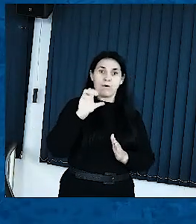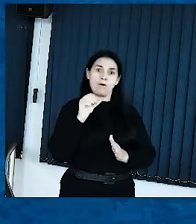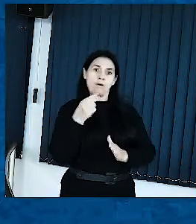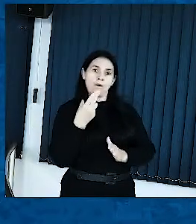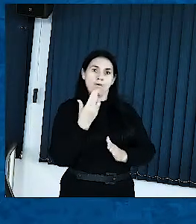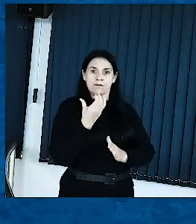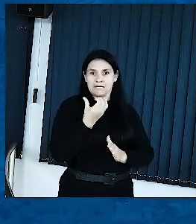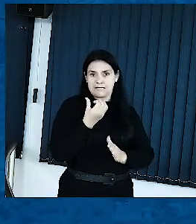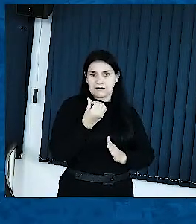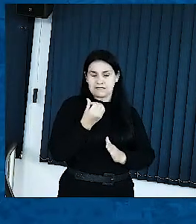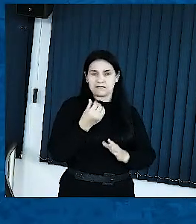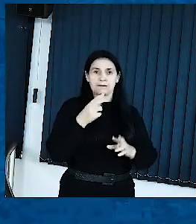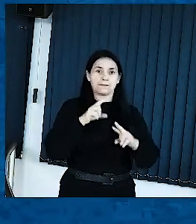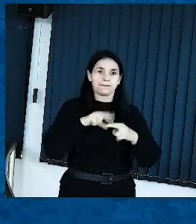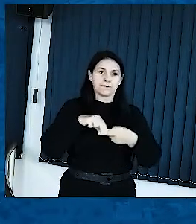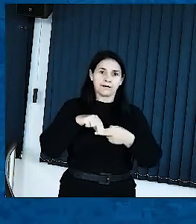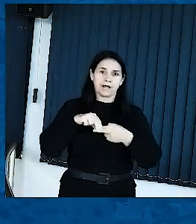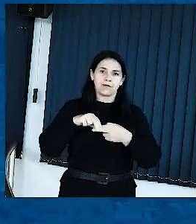de uma coisa chamada